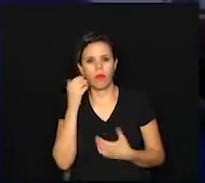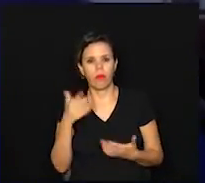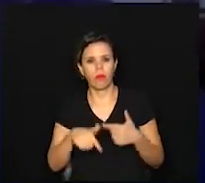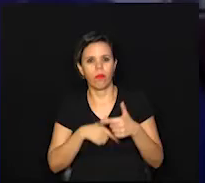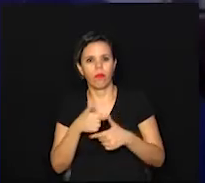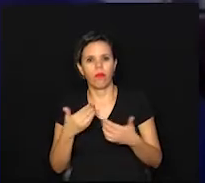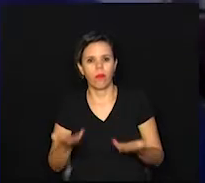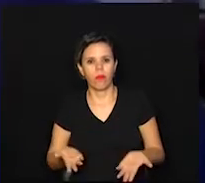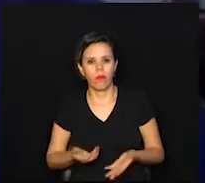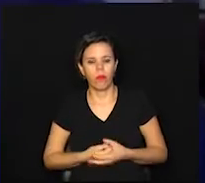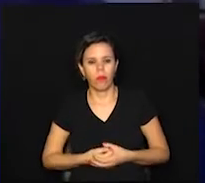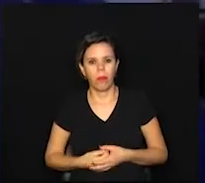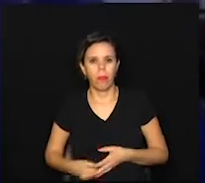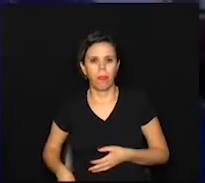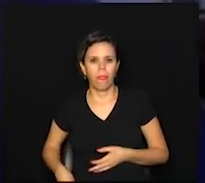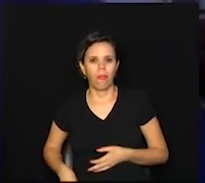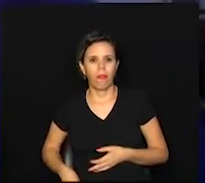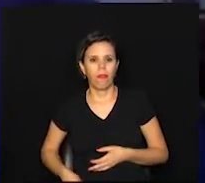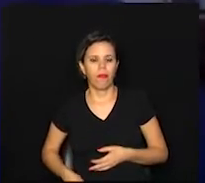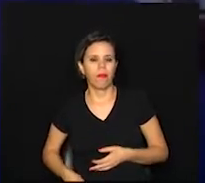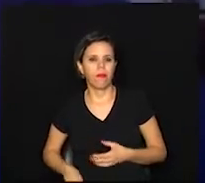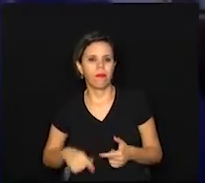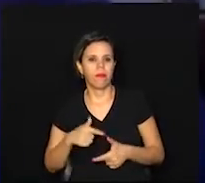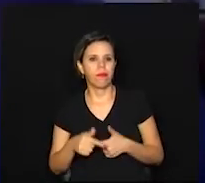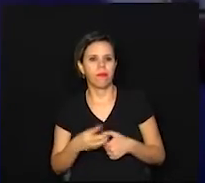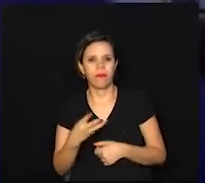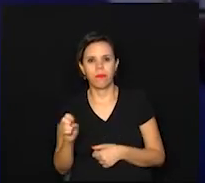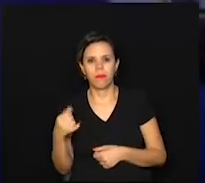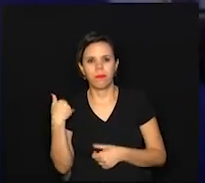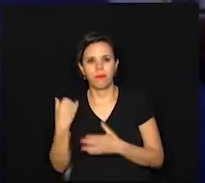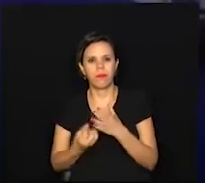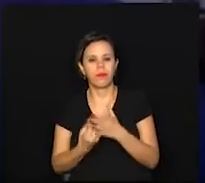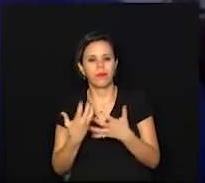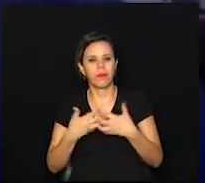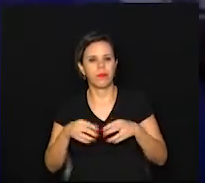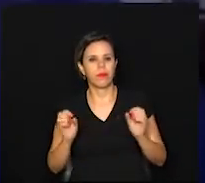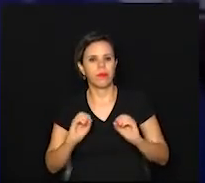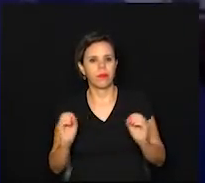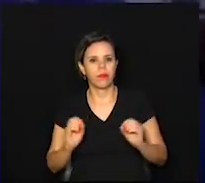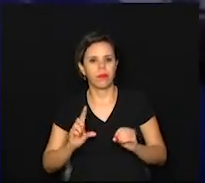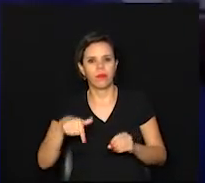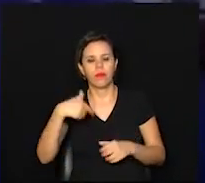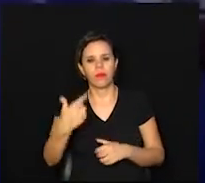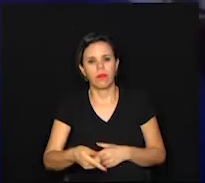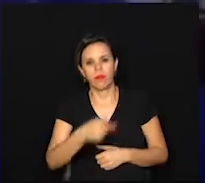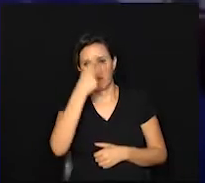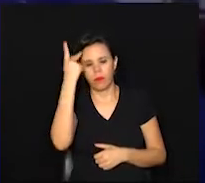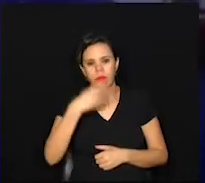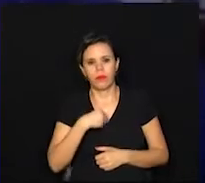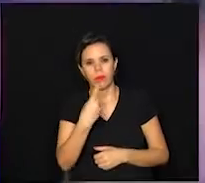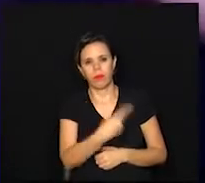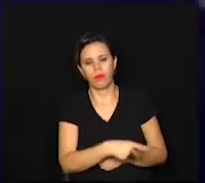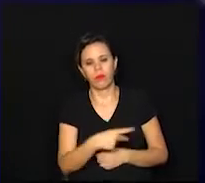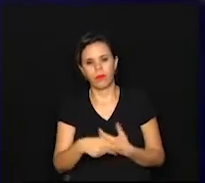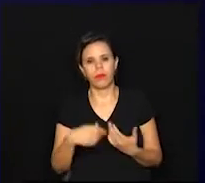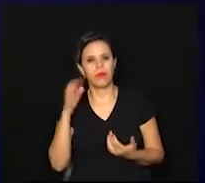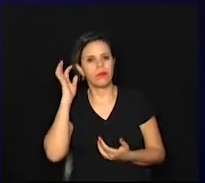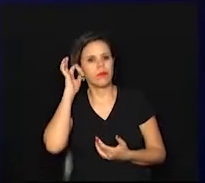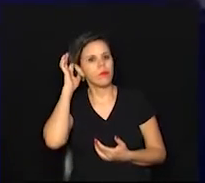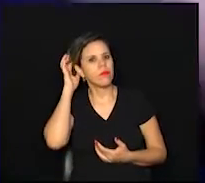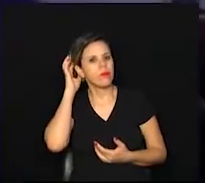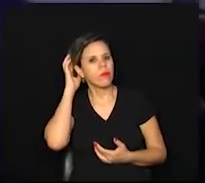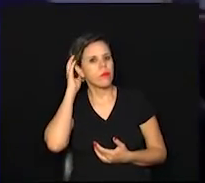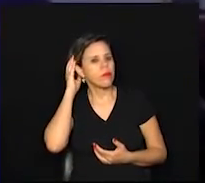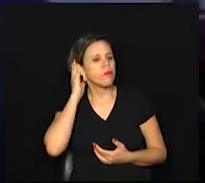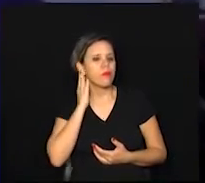trabalhando para isso, né? Em 40 anos não vai acontecer nada, então fica para o próximo, fica para o meu filho, a geração. É uma coisa